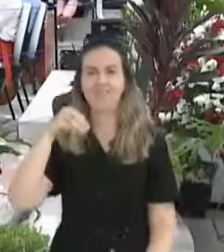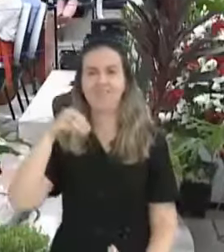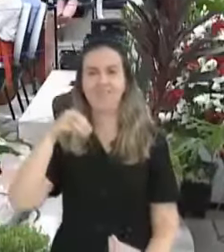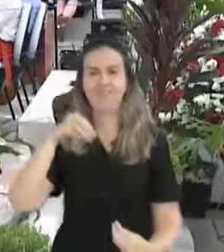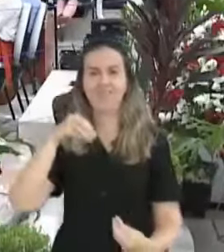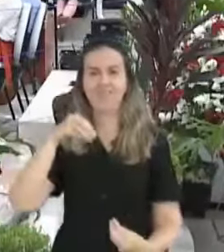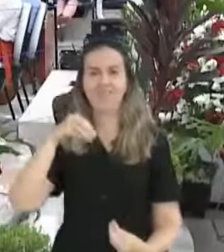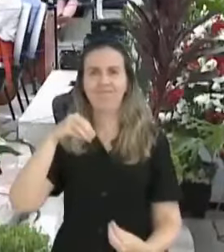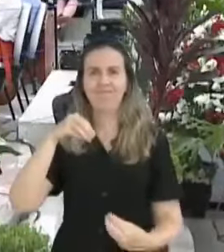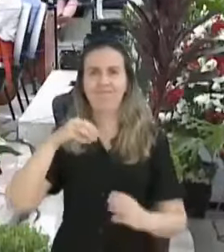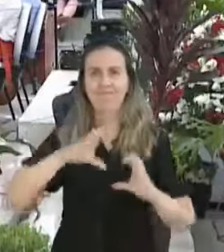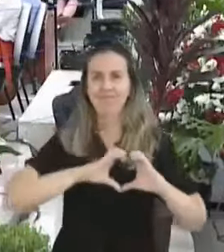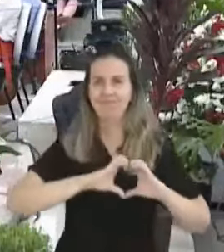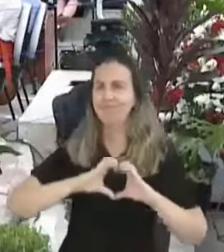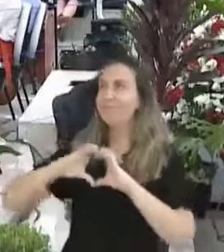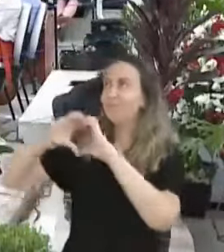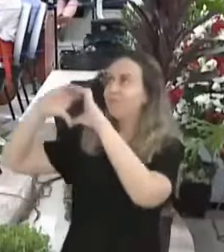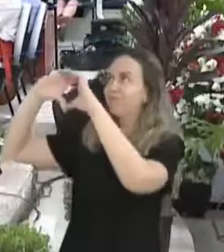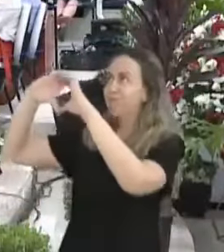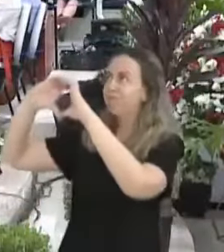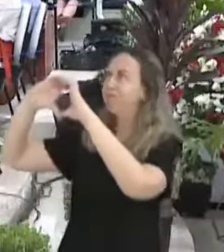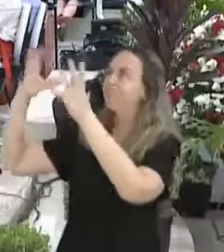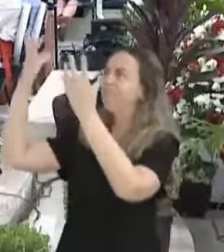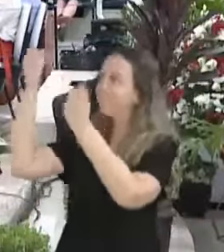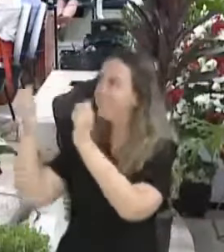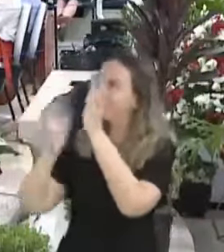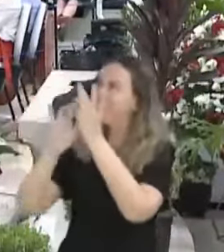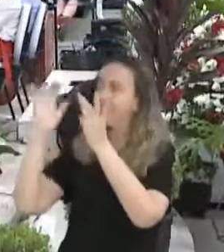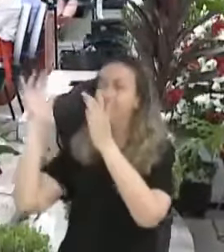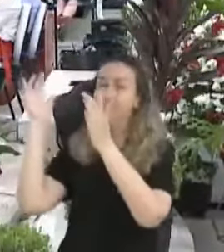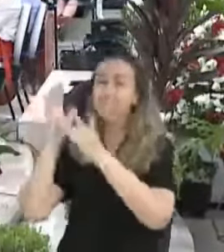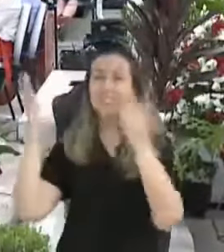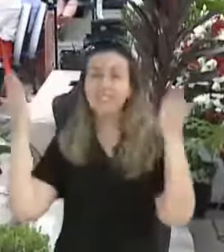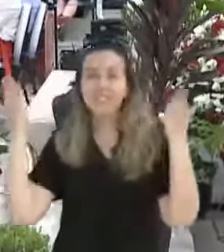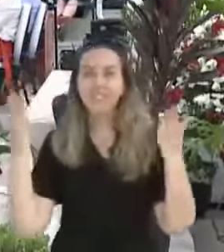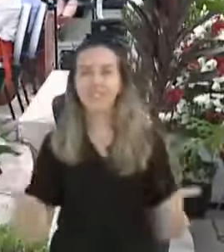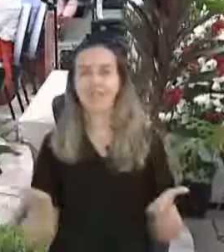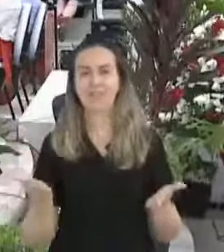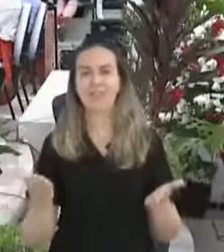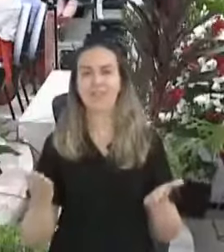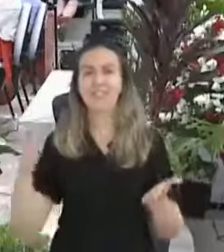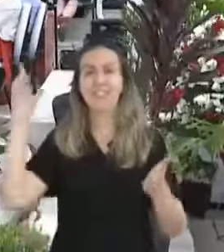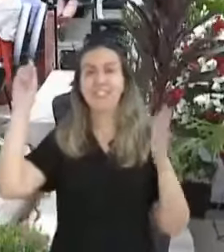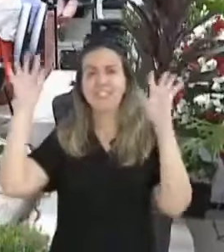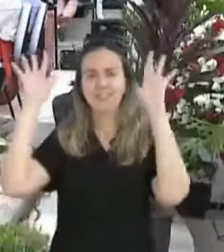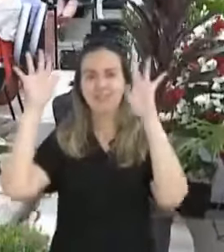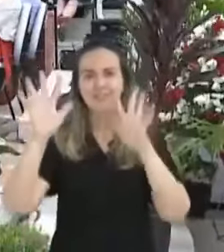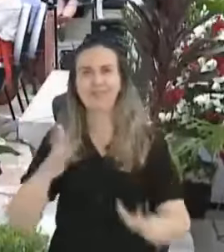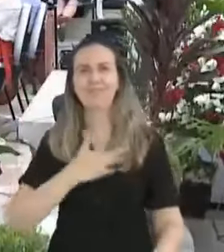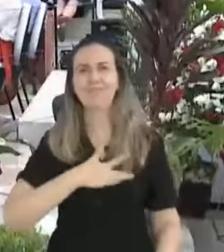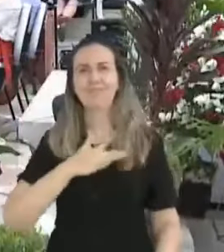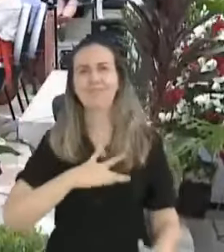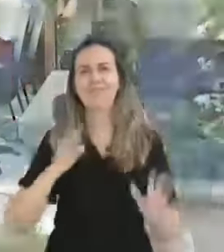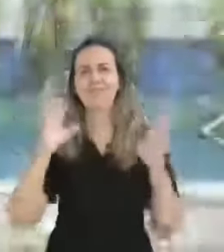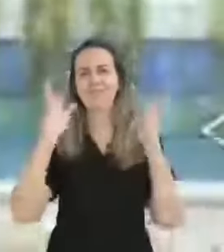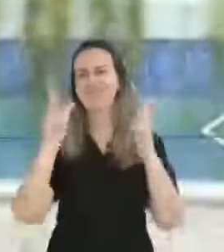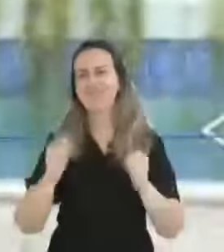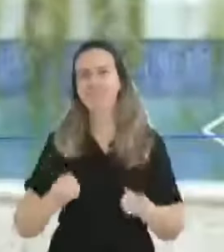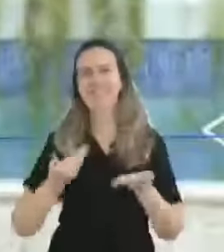e não as vossas vestes, e convertei-vos ao Senhor, porque Ele é misericordioso e